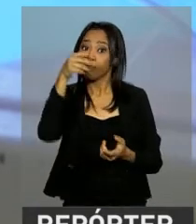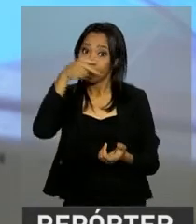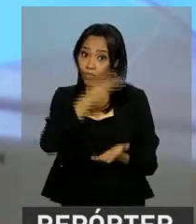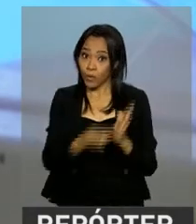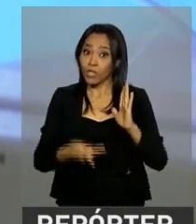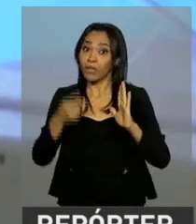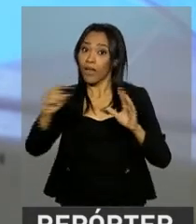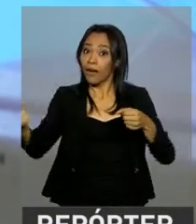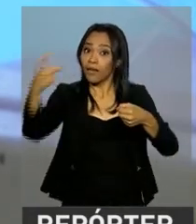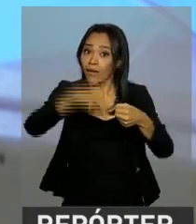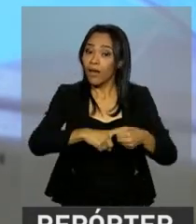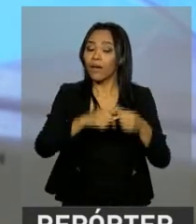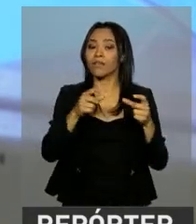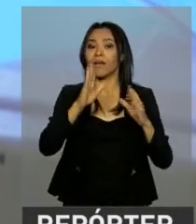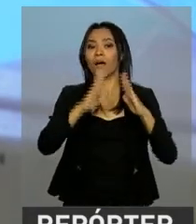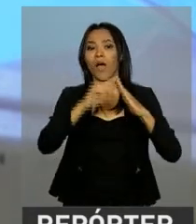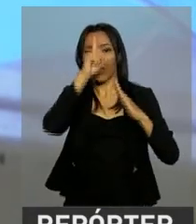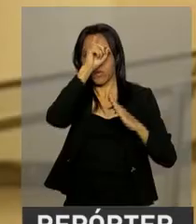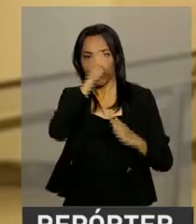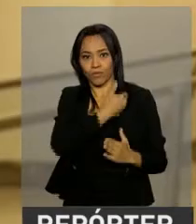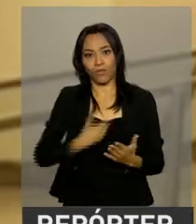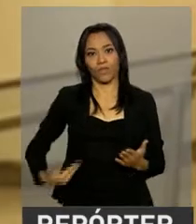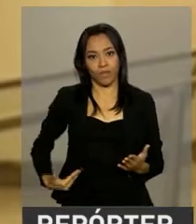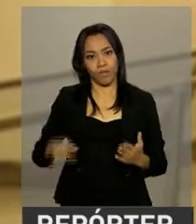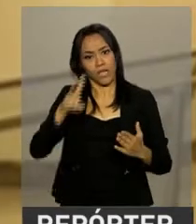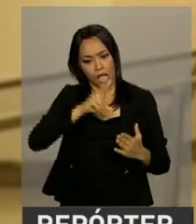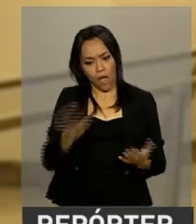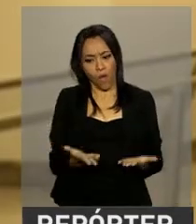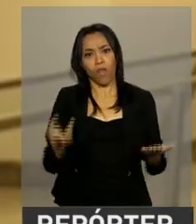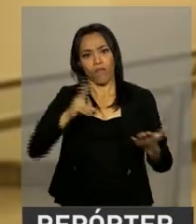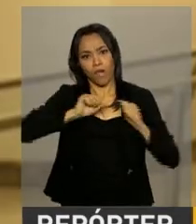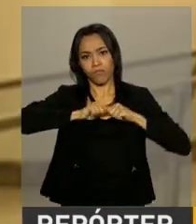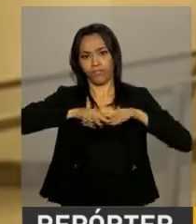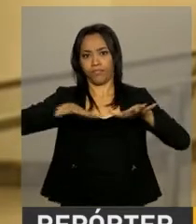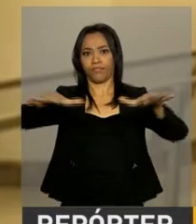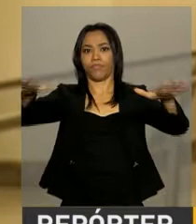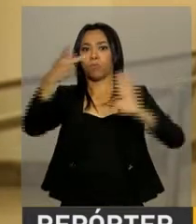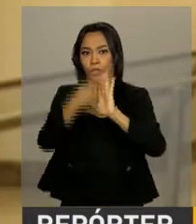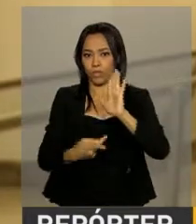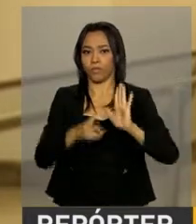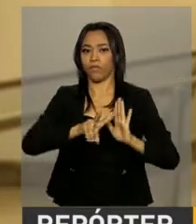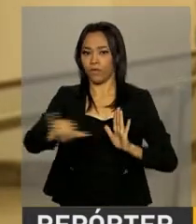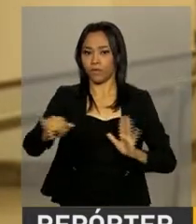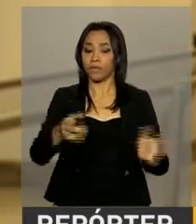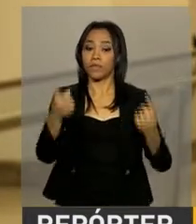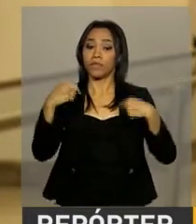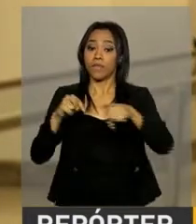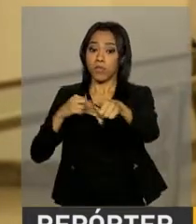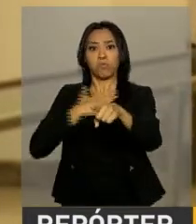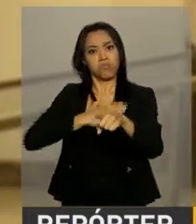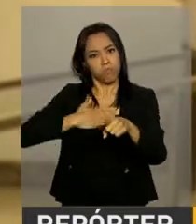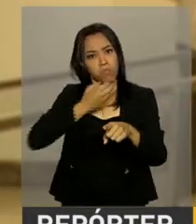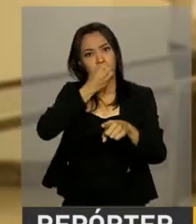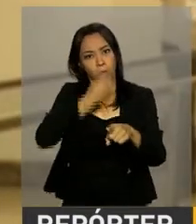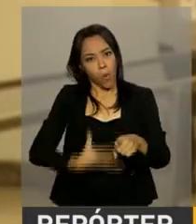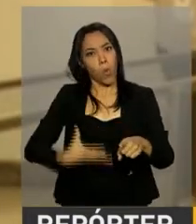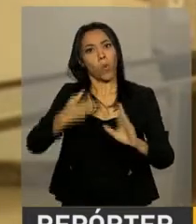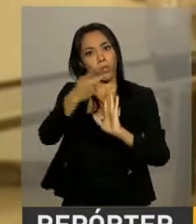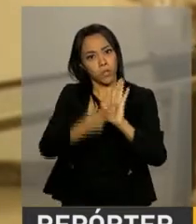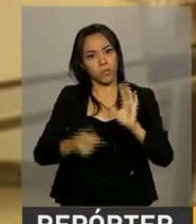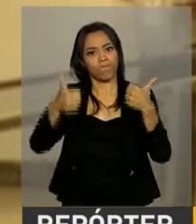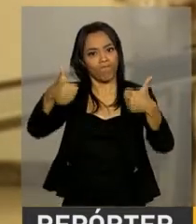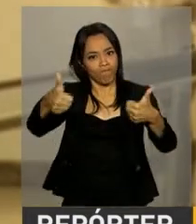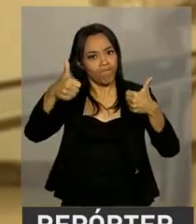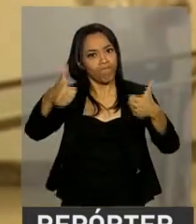ao SUS, número que agora vai se expandir. Os resultados, né, do projeto até o momento são muito satisfatórios e a